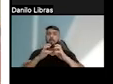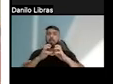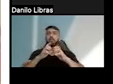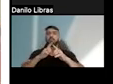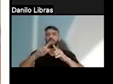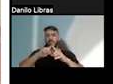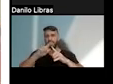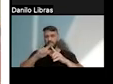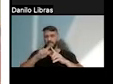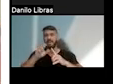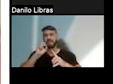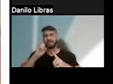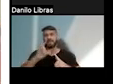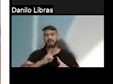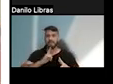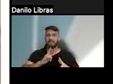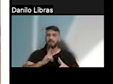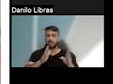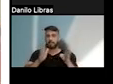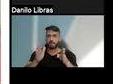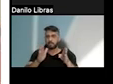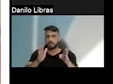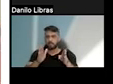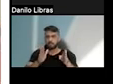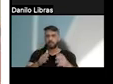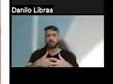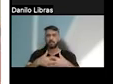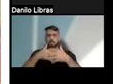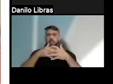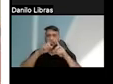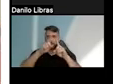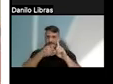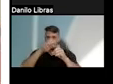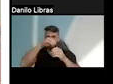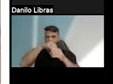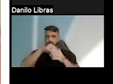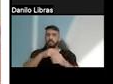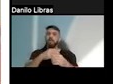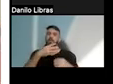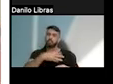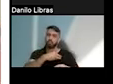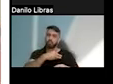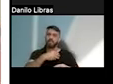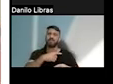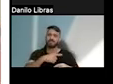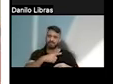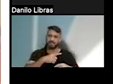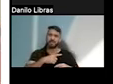essa deficiência ela se dá nessa janela de período crítico de desenvolvimento, especificamente, gestação e aleitamento. Então,